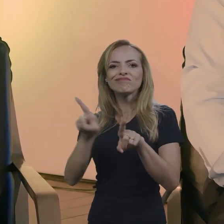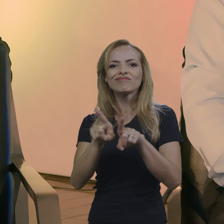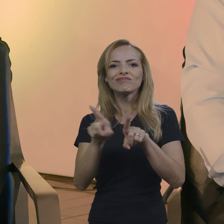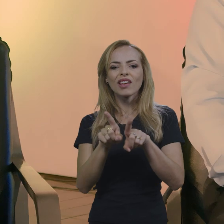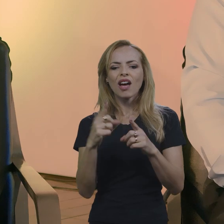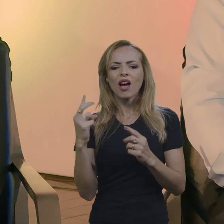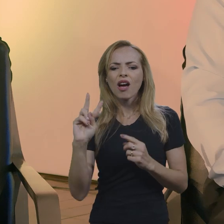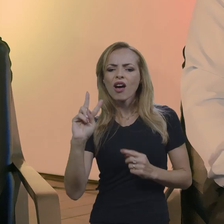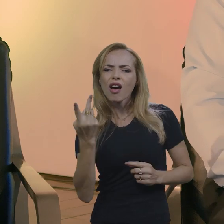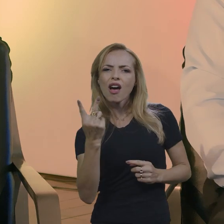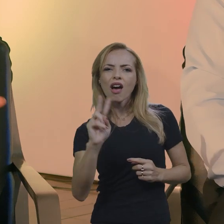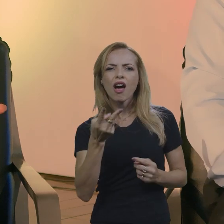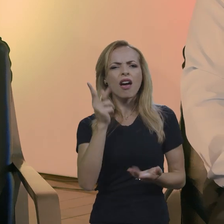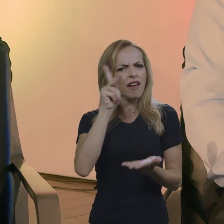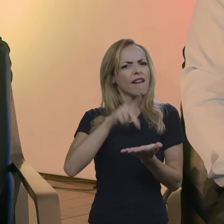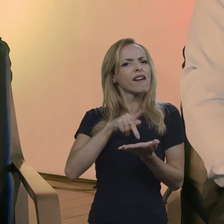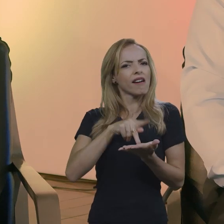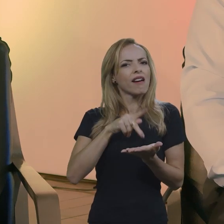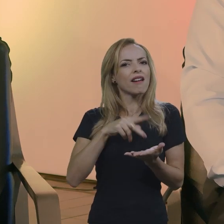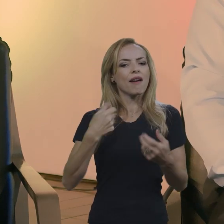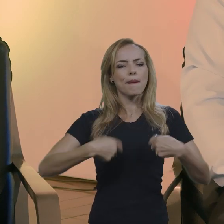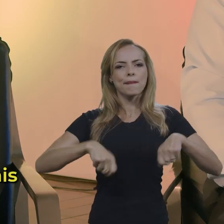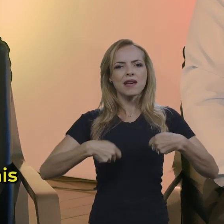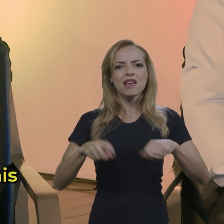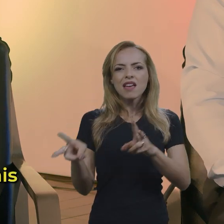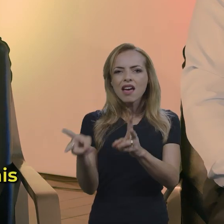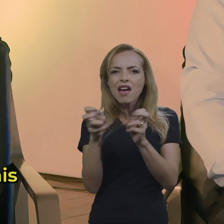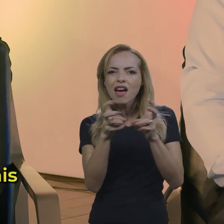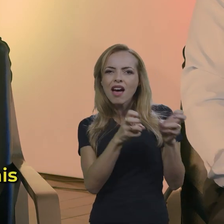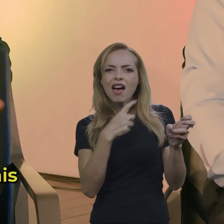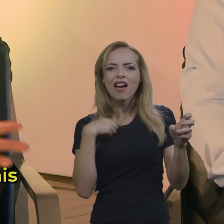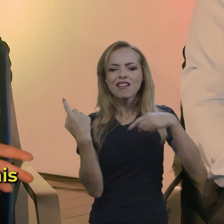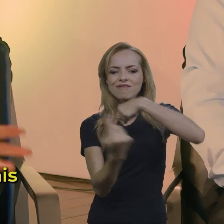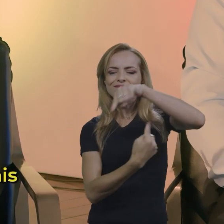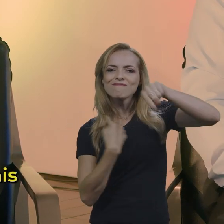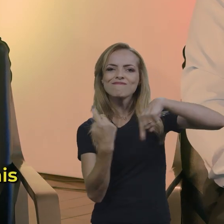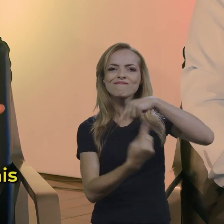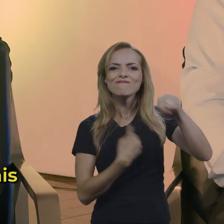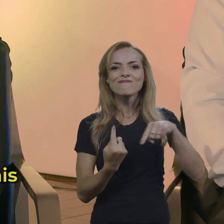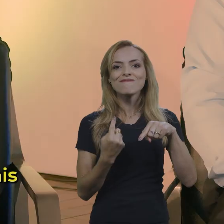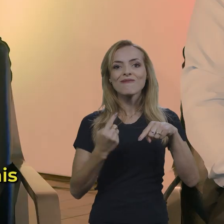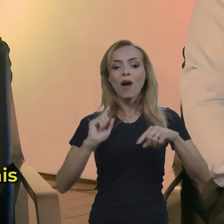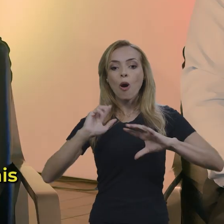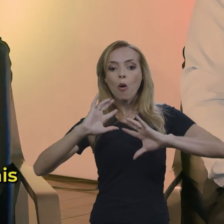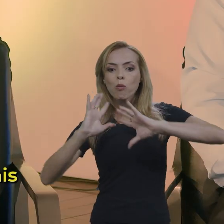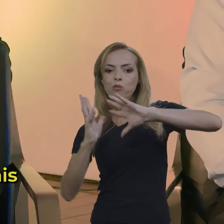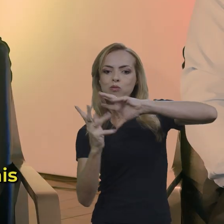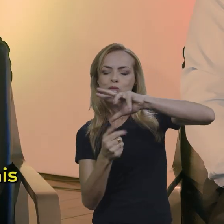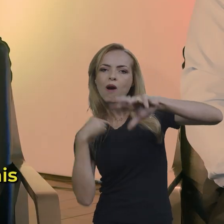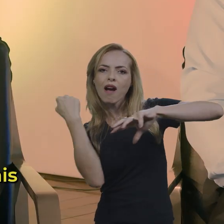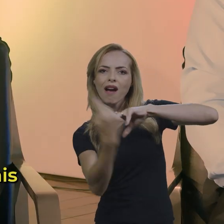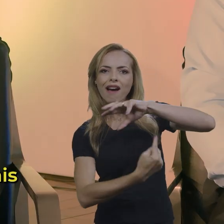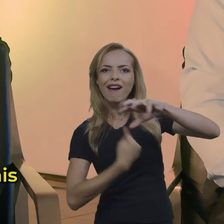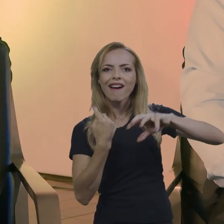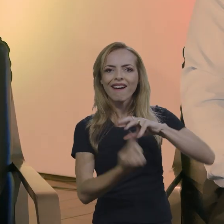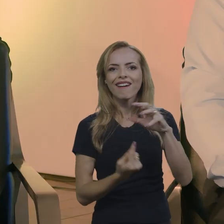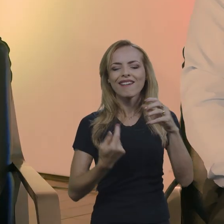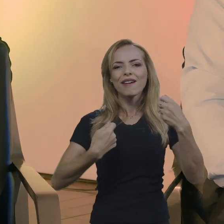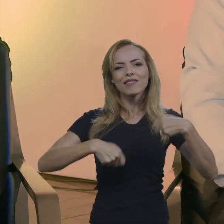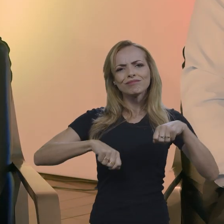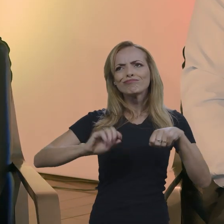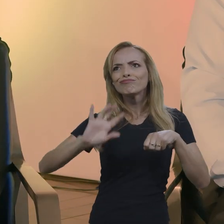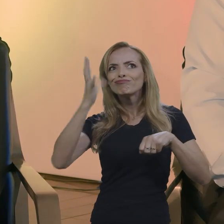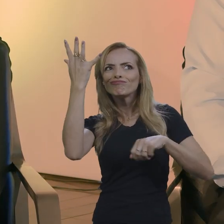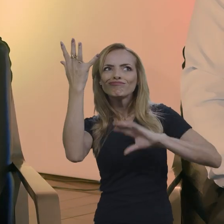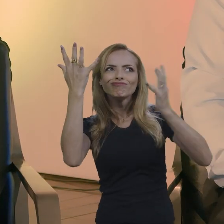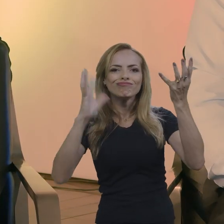caracterizam a realidade, né, desses intercâmbios internacionais que poderiam acontecer, né?